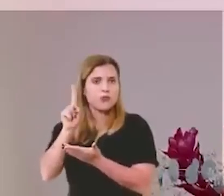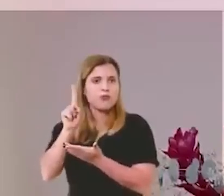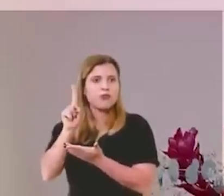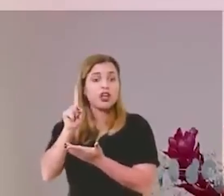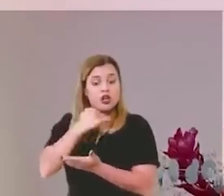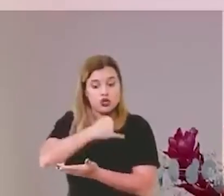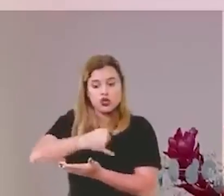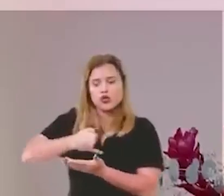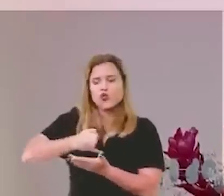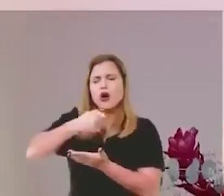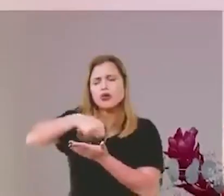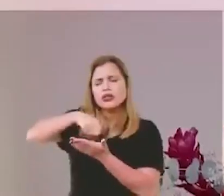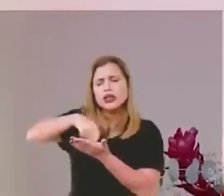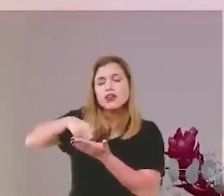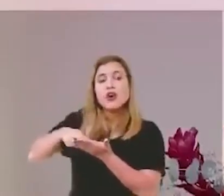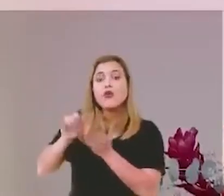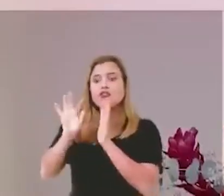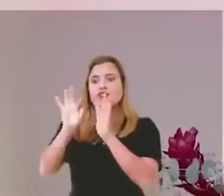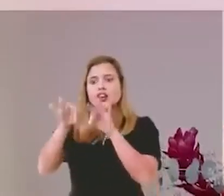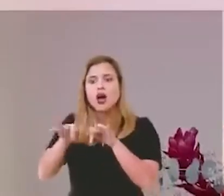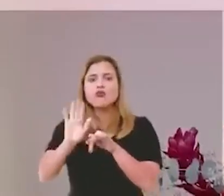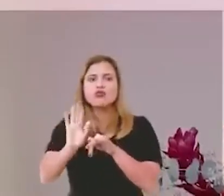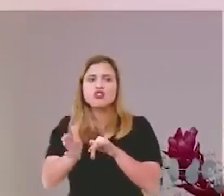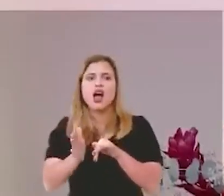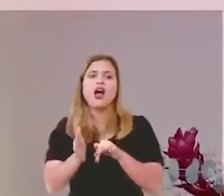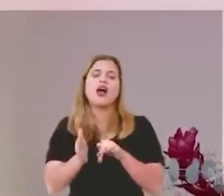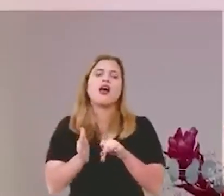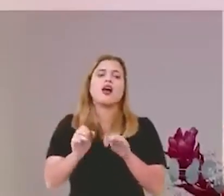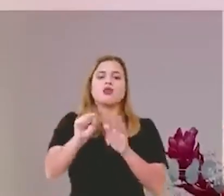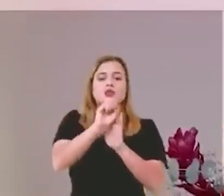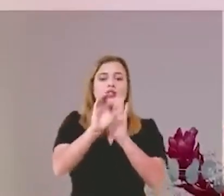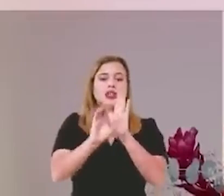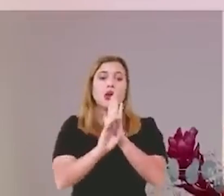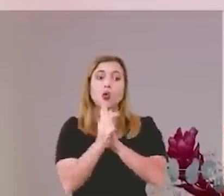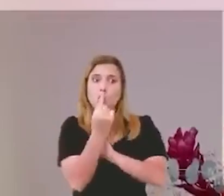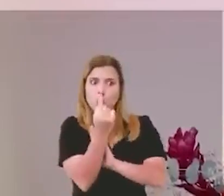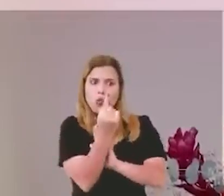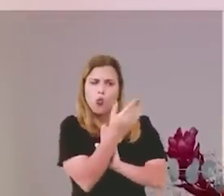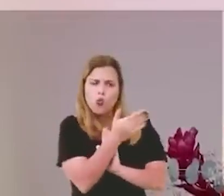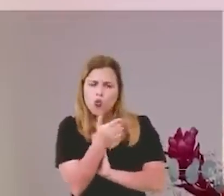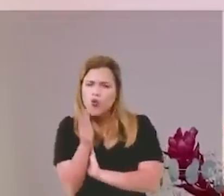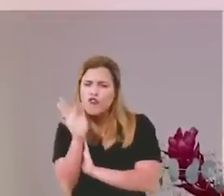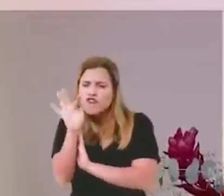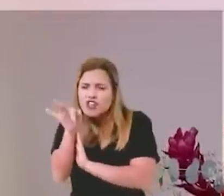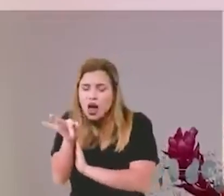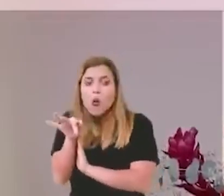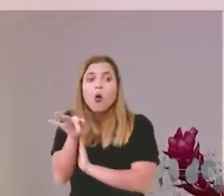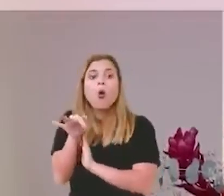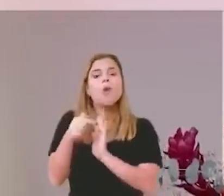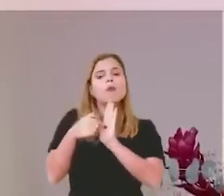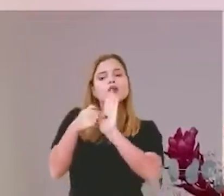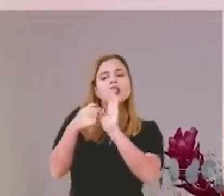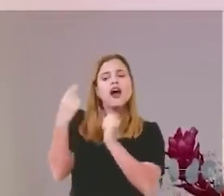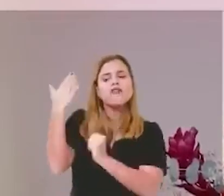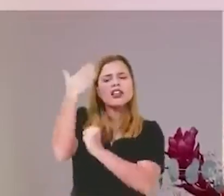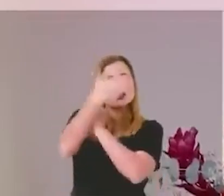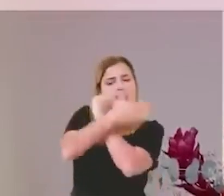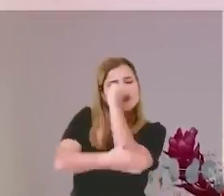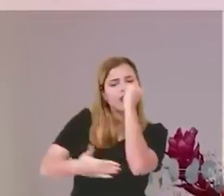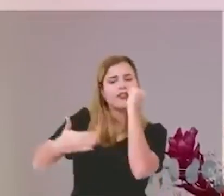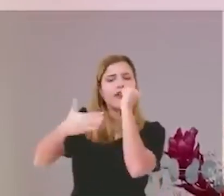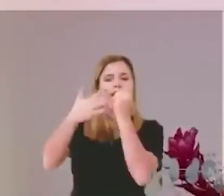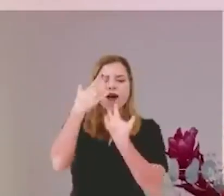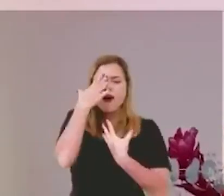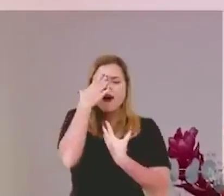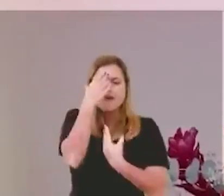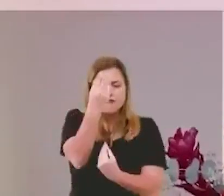João escreveu este evangelho no final do primeiro século, para defender a fé cristã de um ataque muito